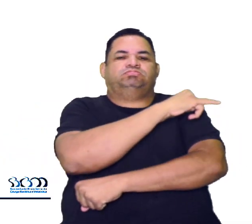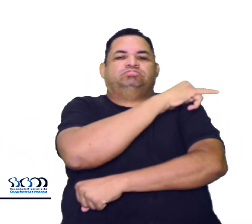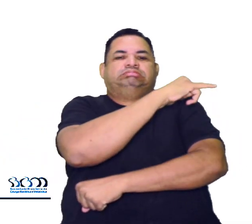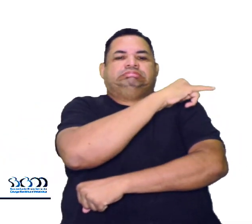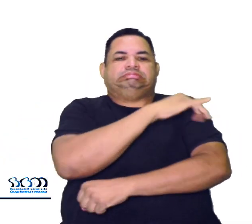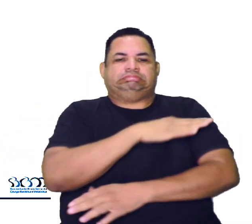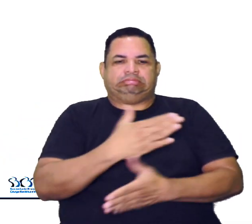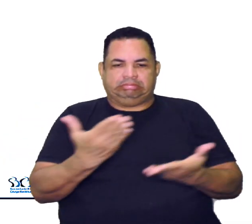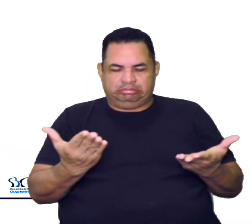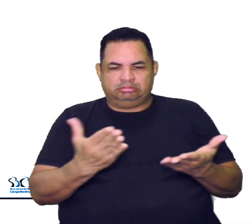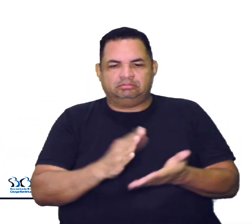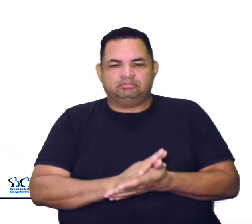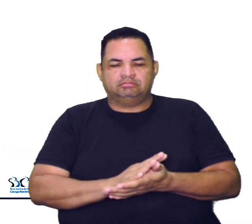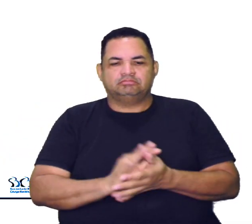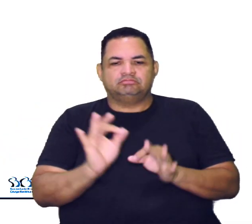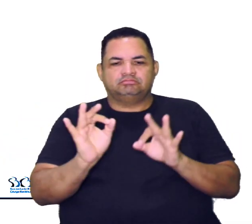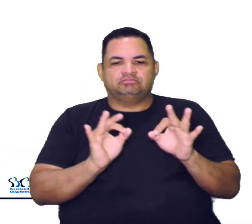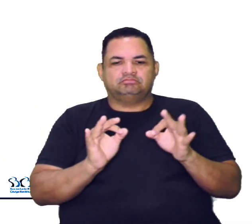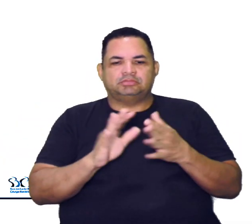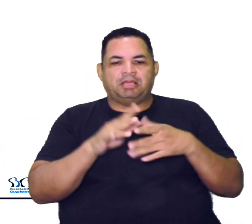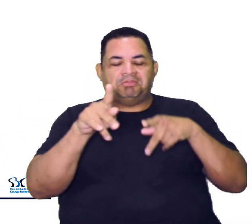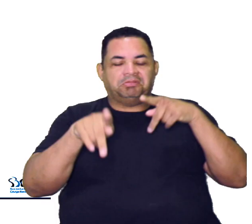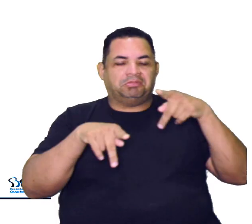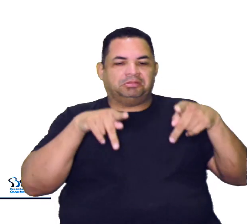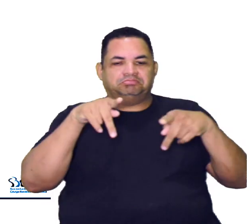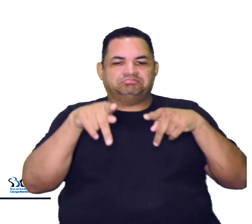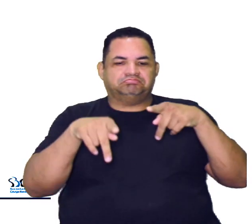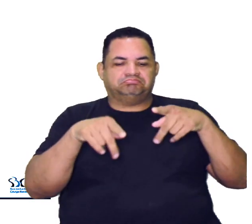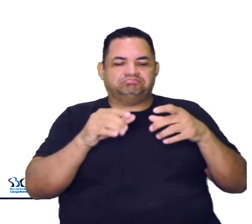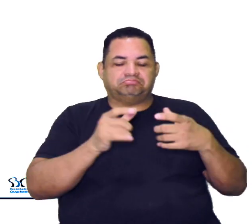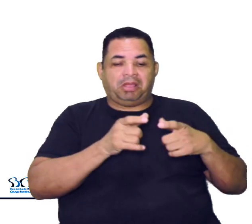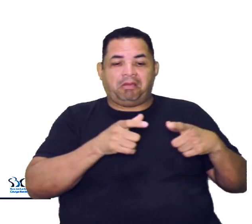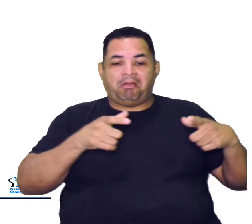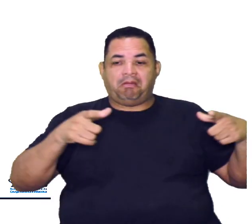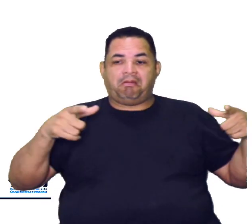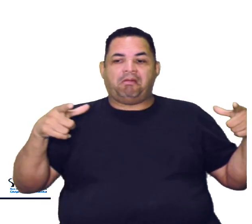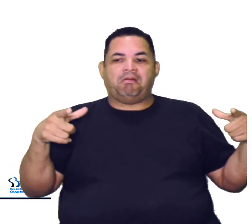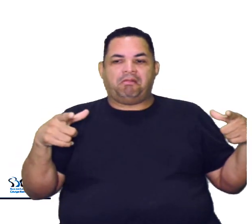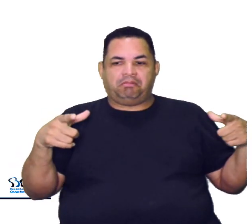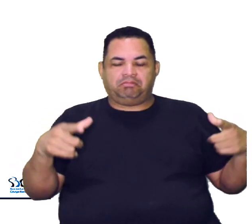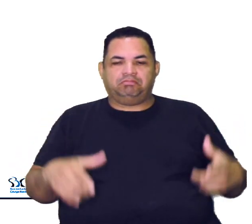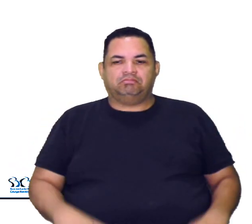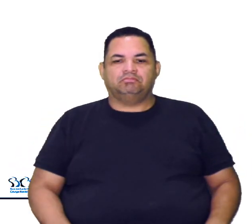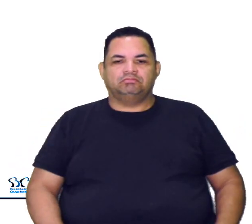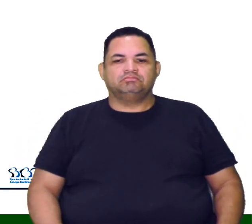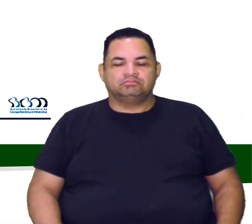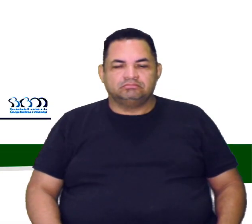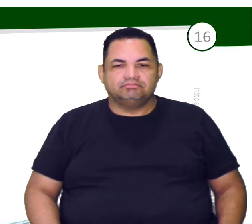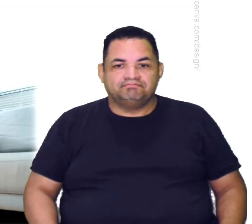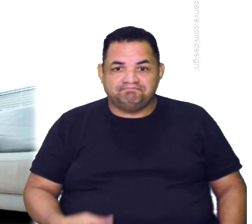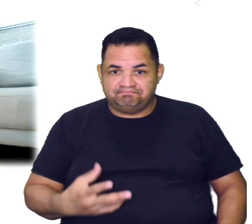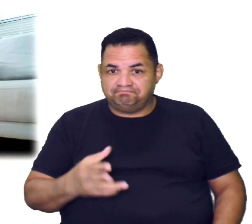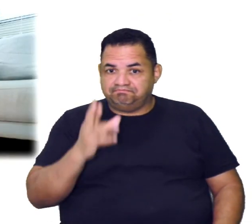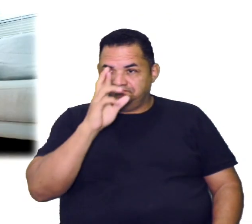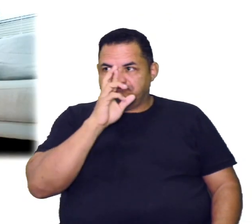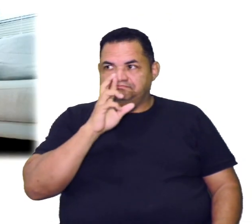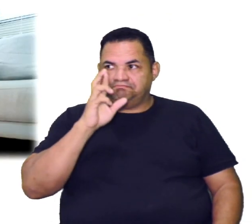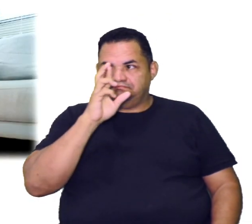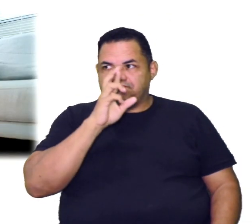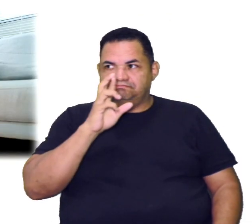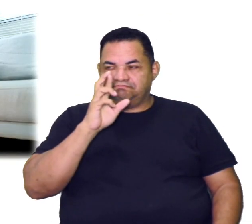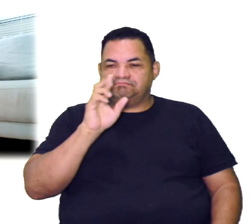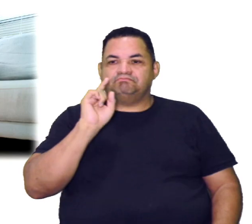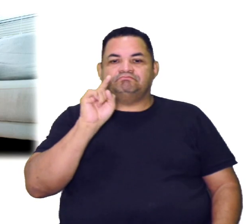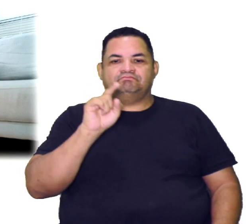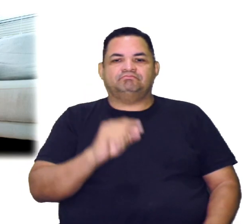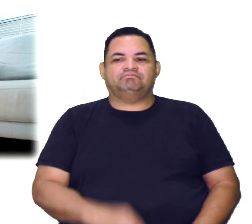muito grande desse nível populacional. Então, a gente tem que ficar com esse alerta aí ligado o tempo todo.